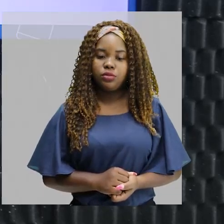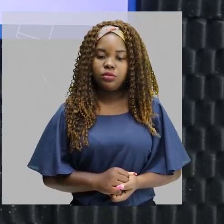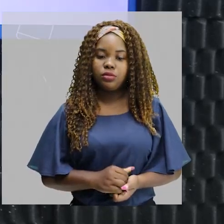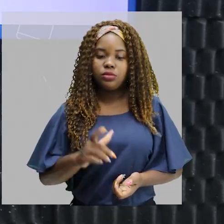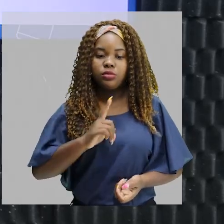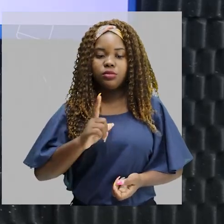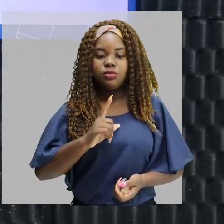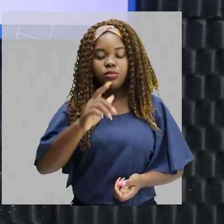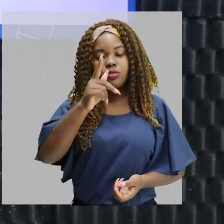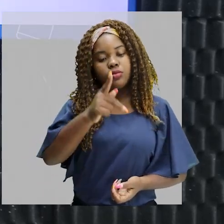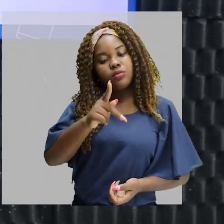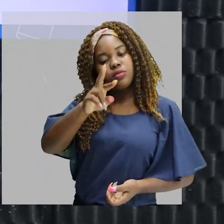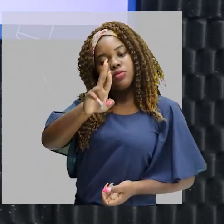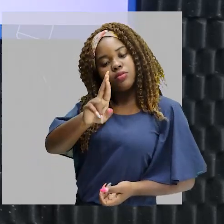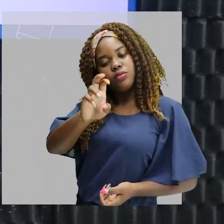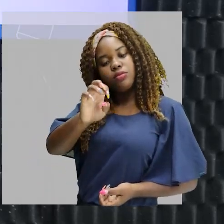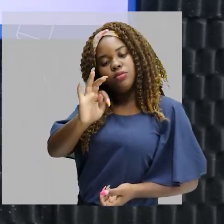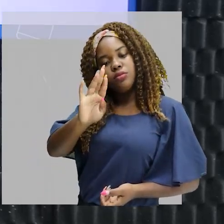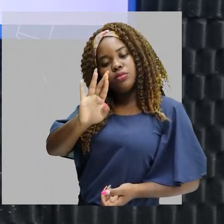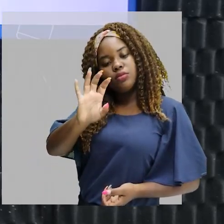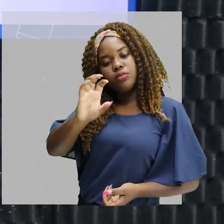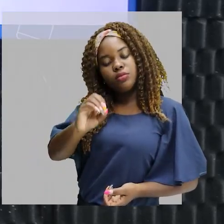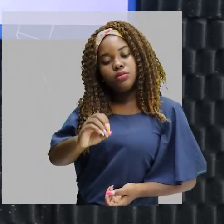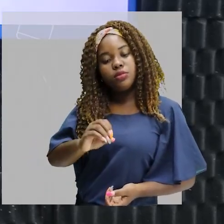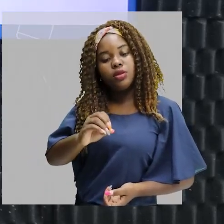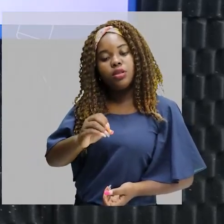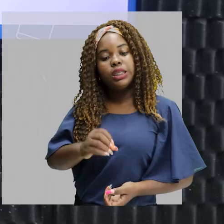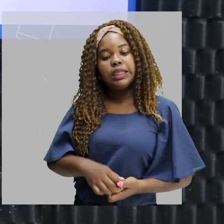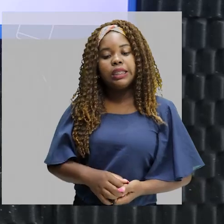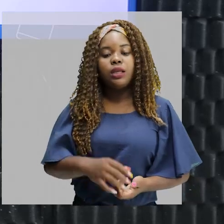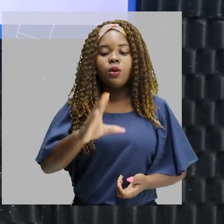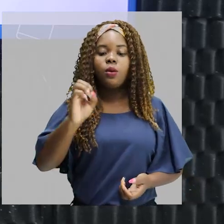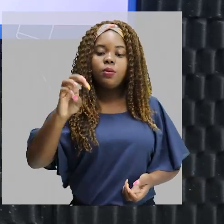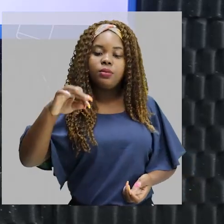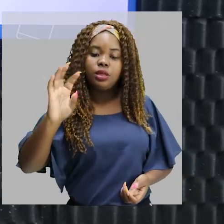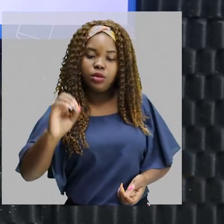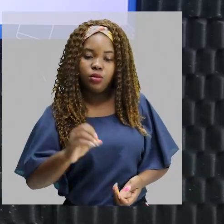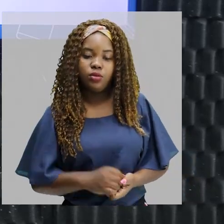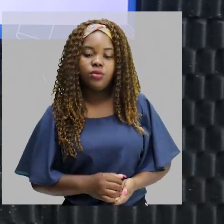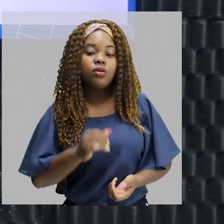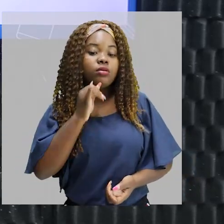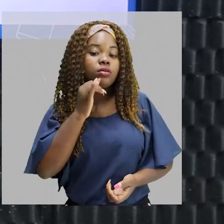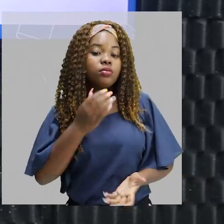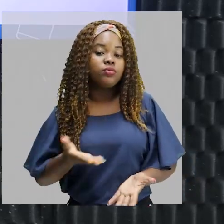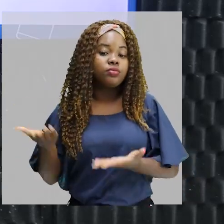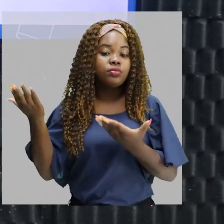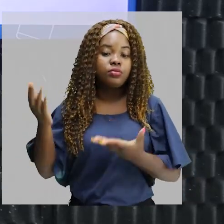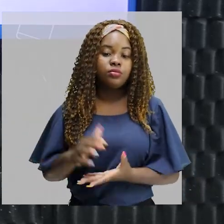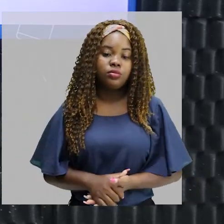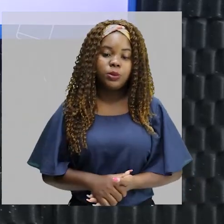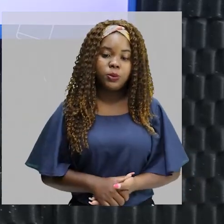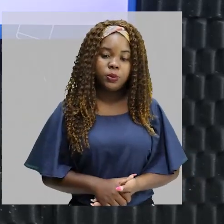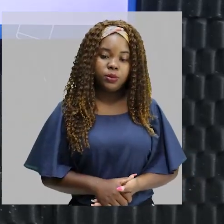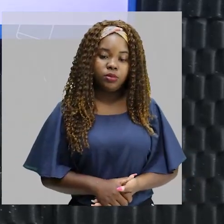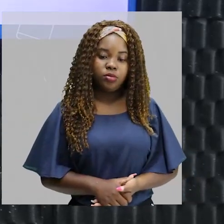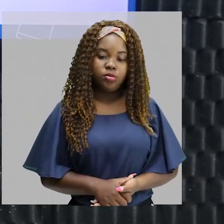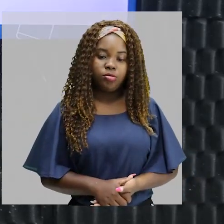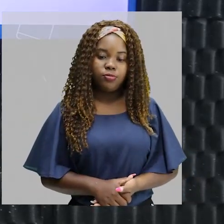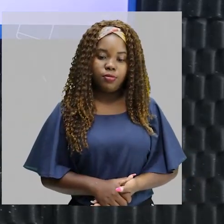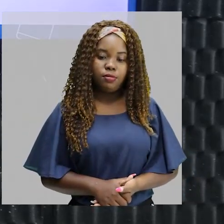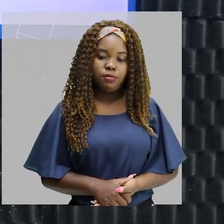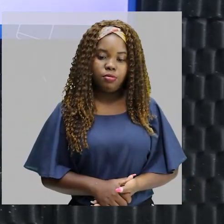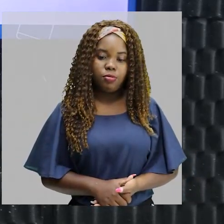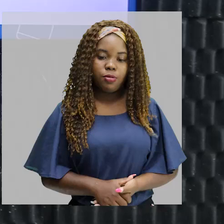imperfeito estava comendo, tá? Exemplo. En aquellos tiempos, una